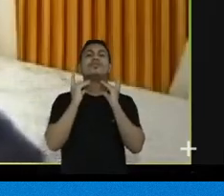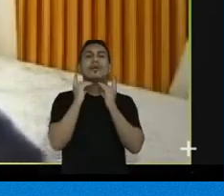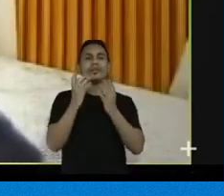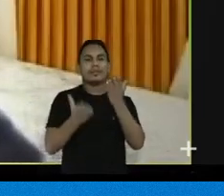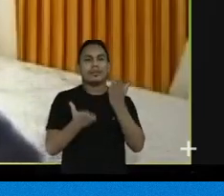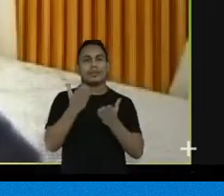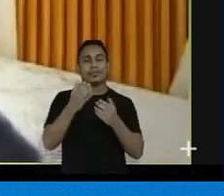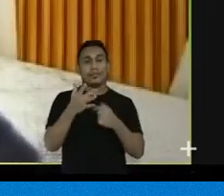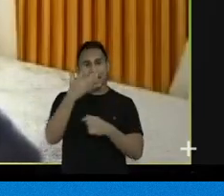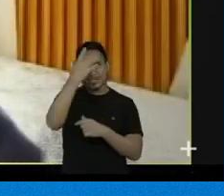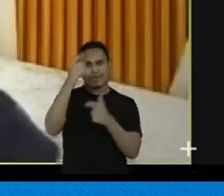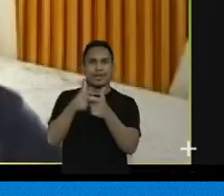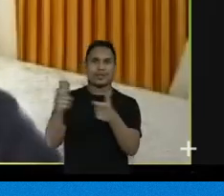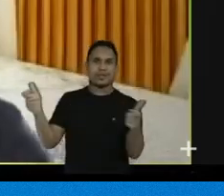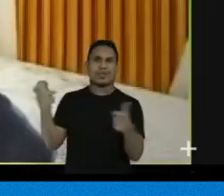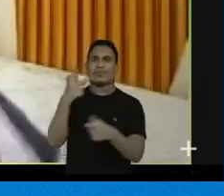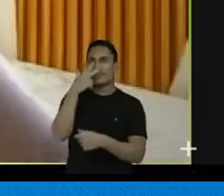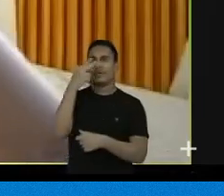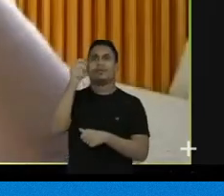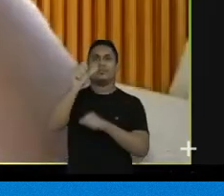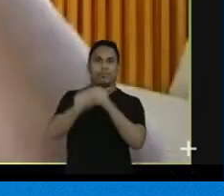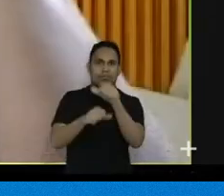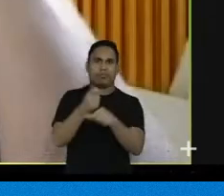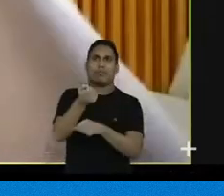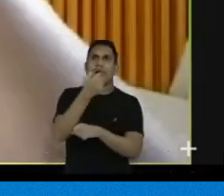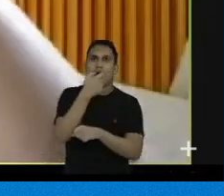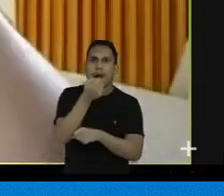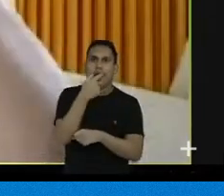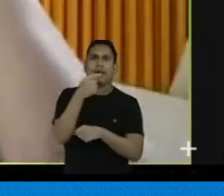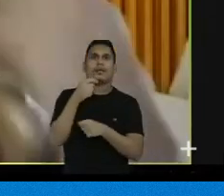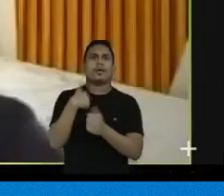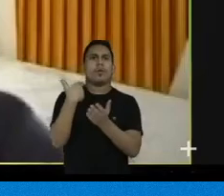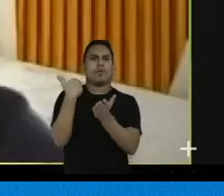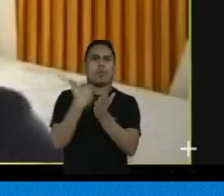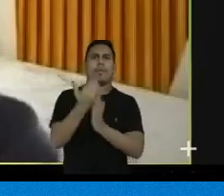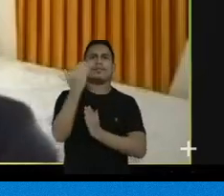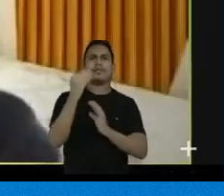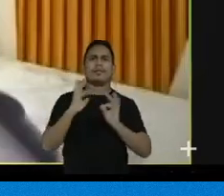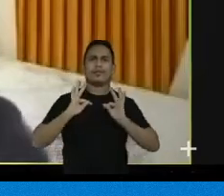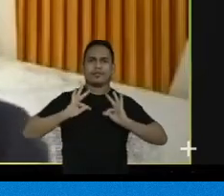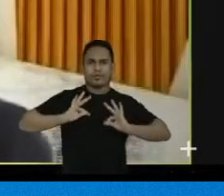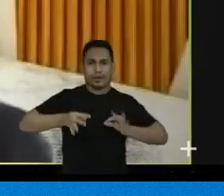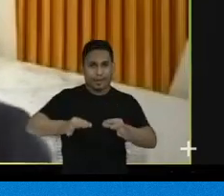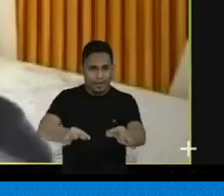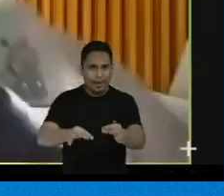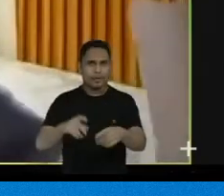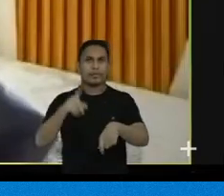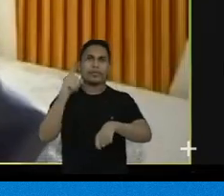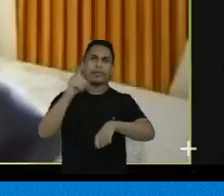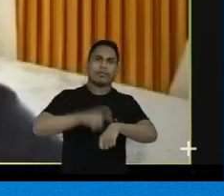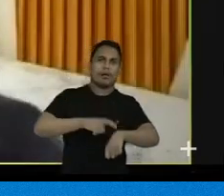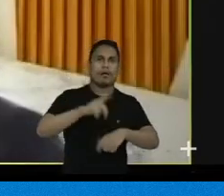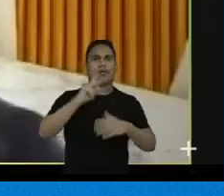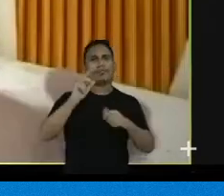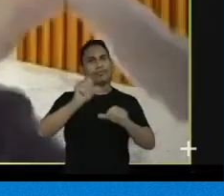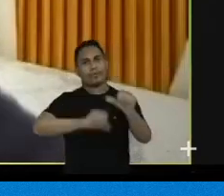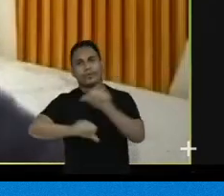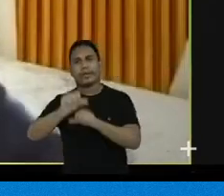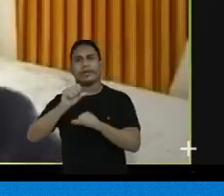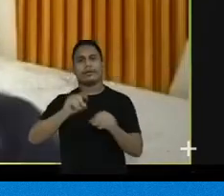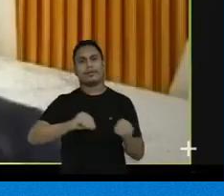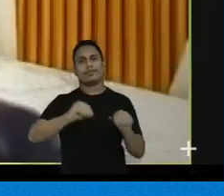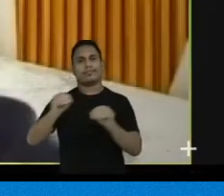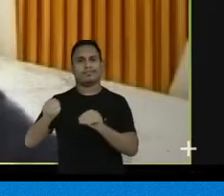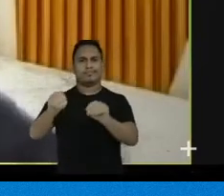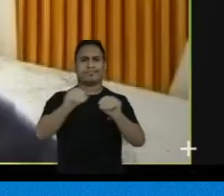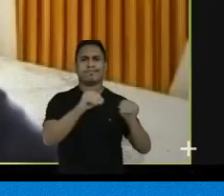ficar mudando a dose do remédio, sabe? Eu comecei meu tratamento tomando 25 microgramas de levotiroxina, depois, alguns meses depois, já estava